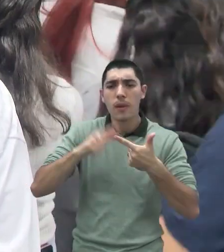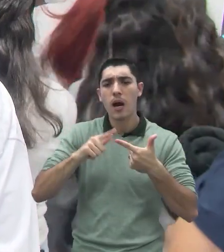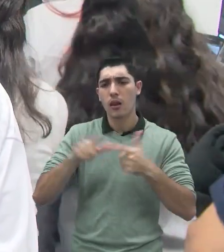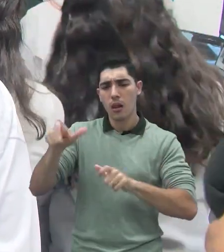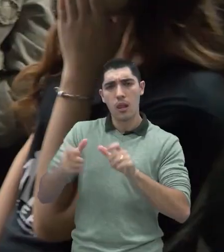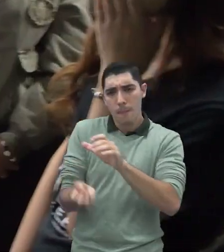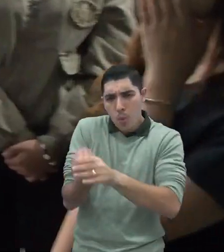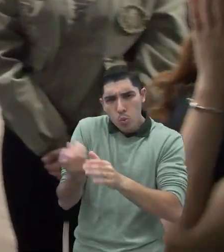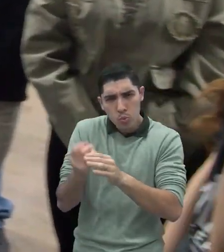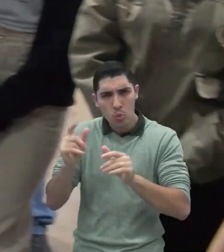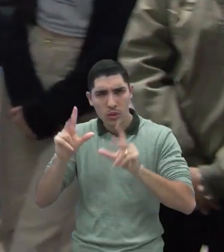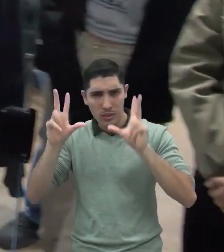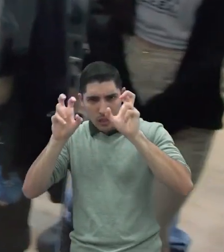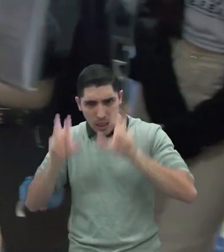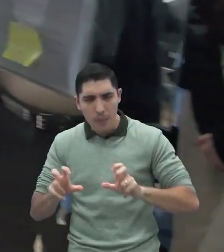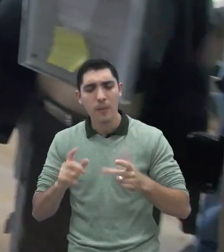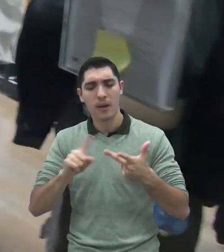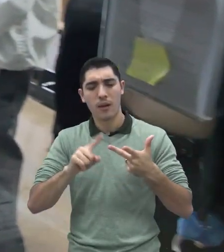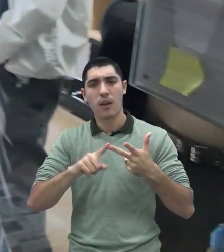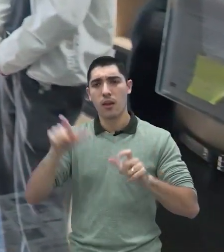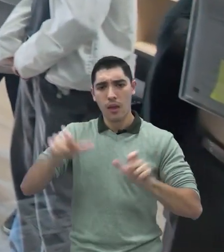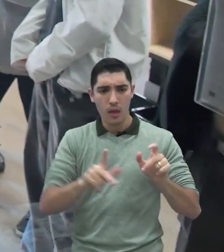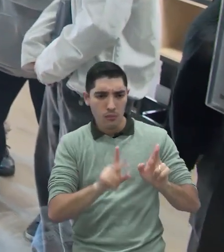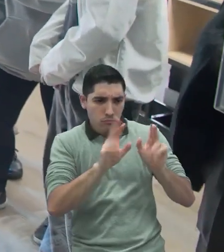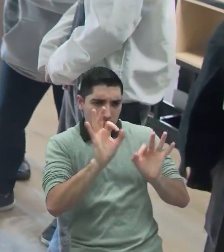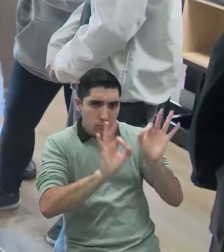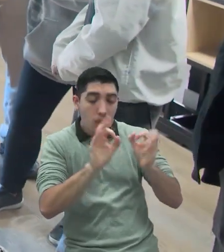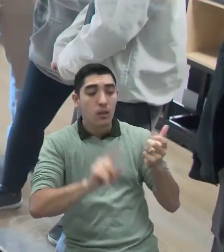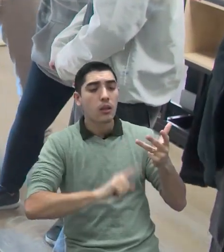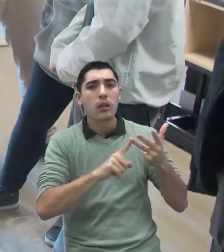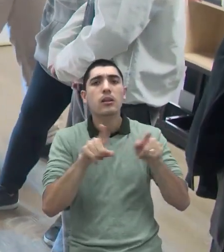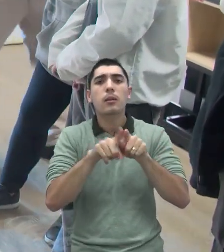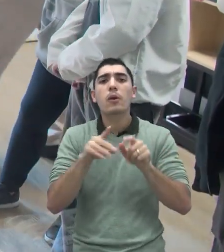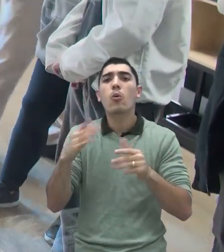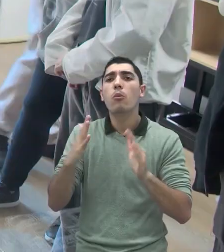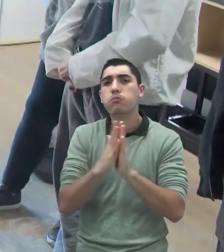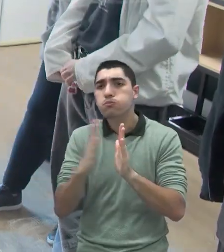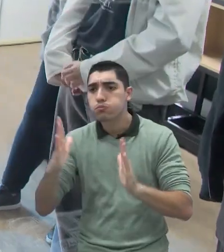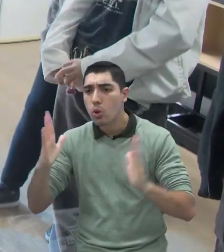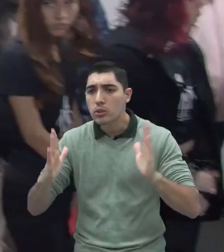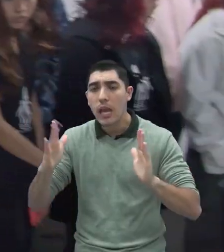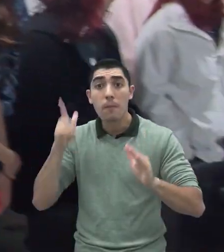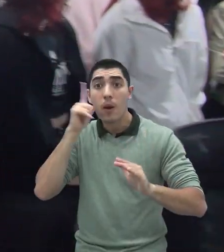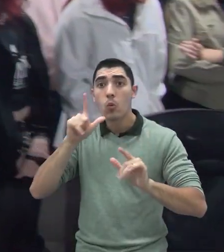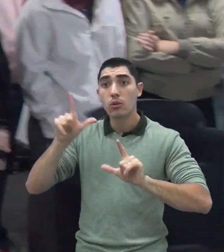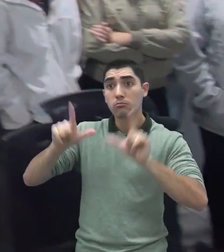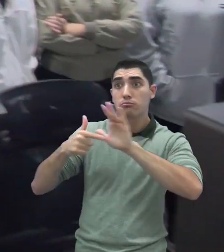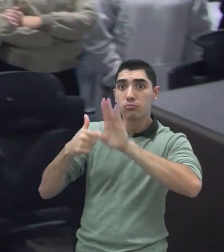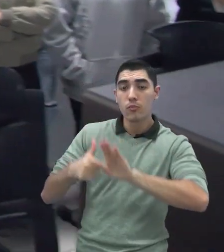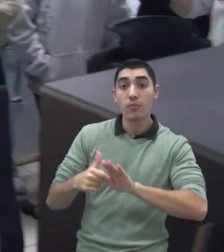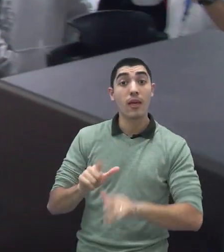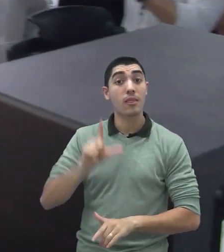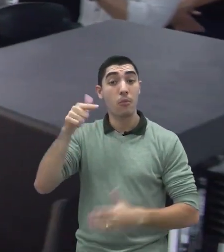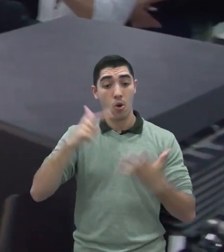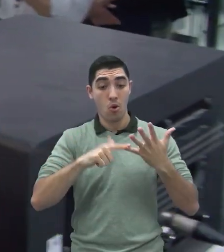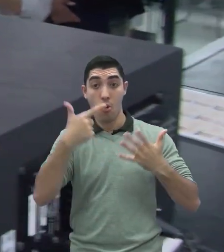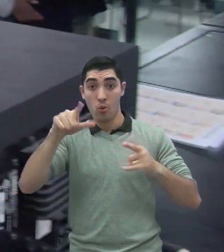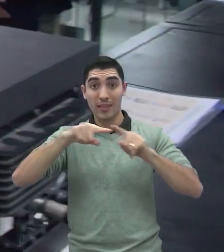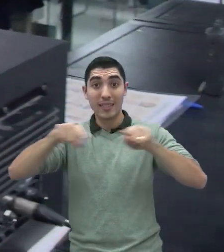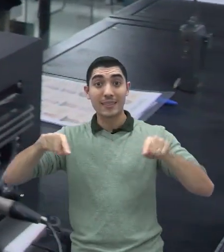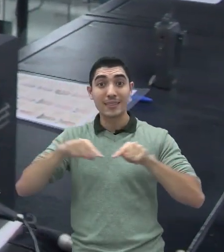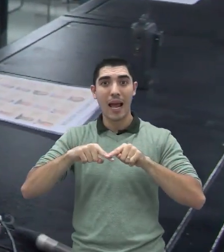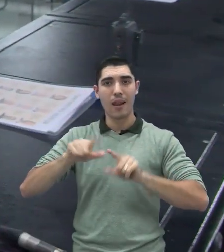repórter, produtor e editor, e também aprenderam sobre o processo de finalização de um telejornal. O próximo destino foi a sala